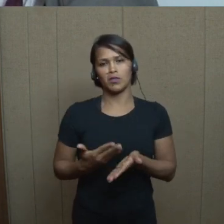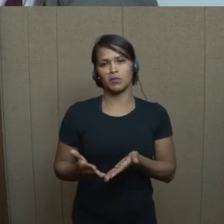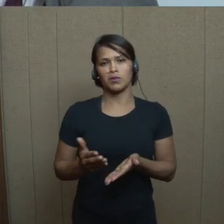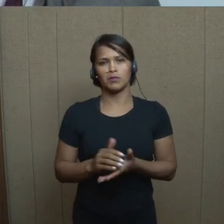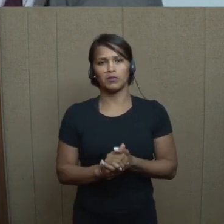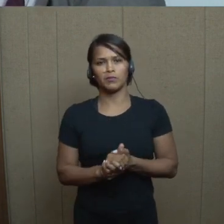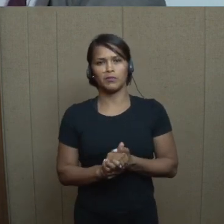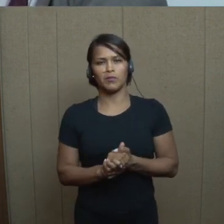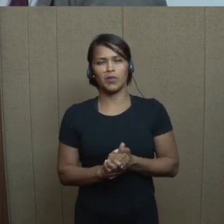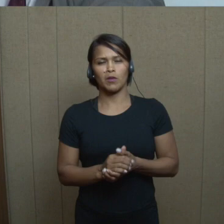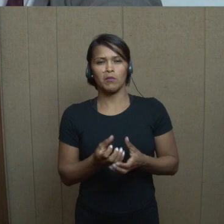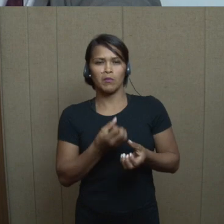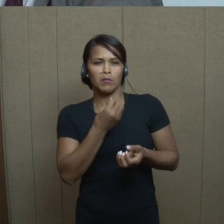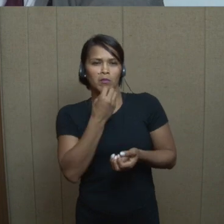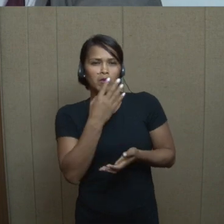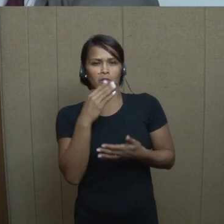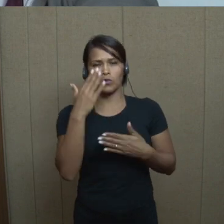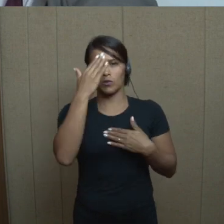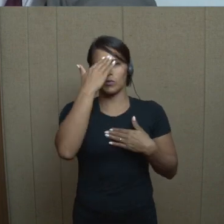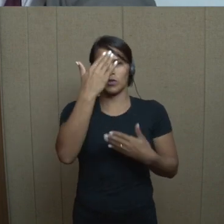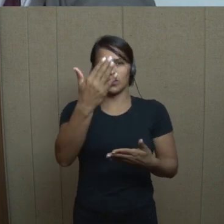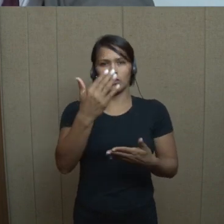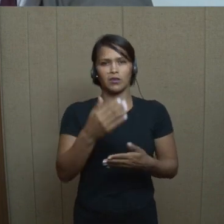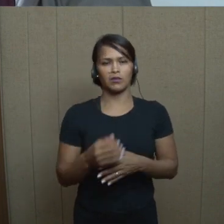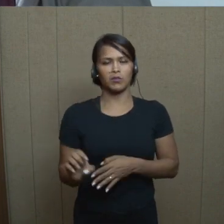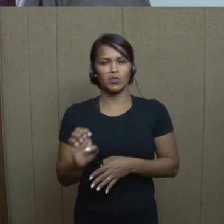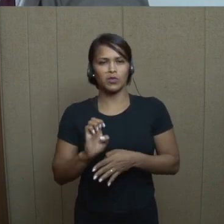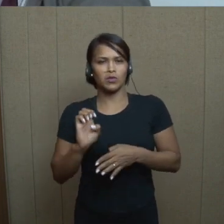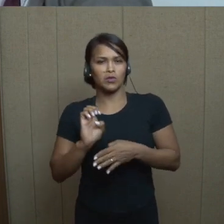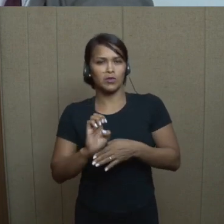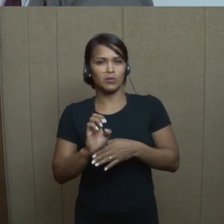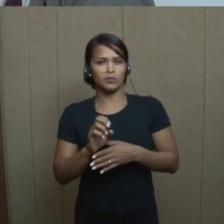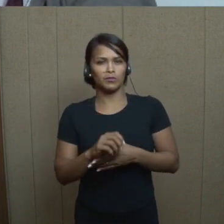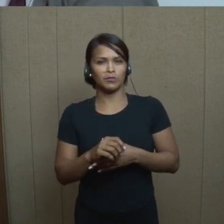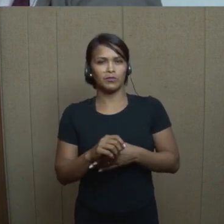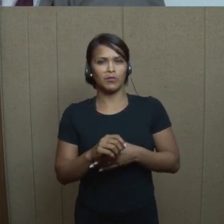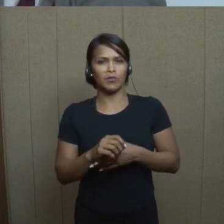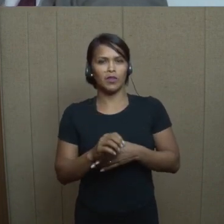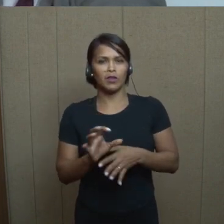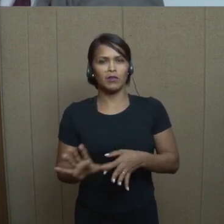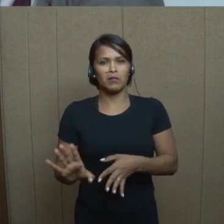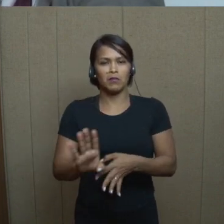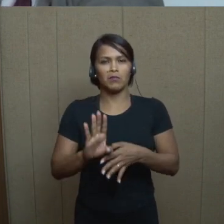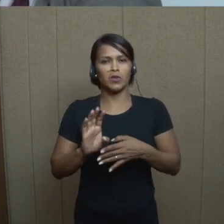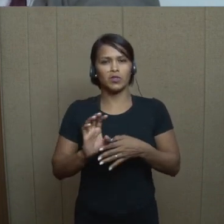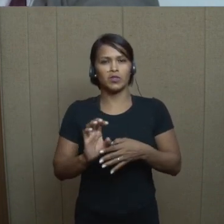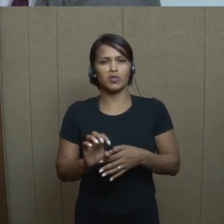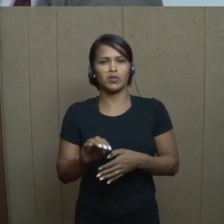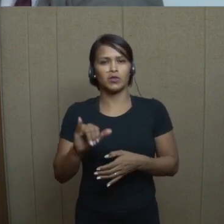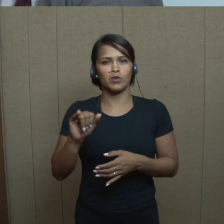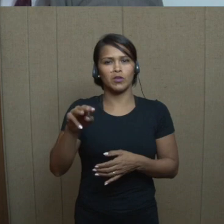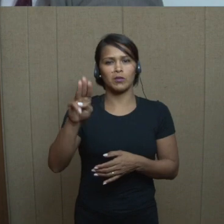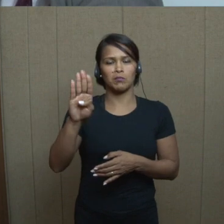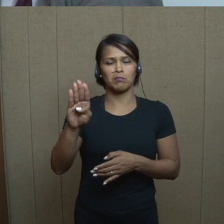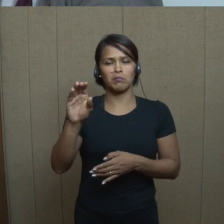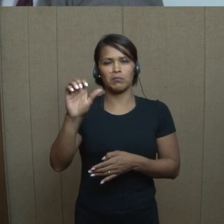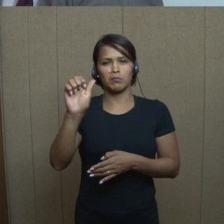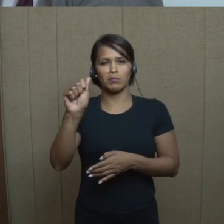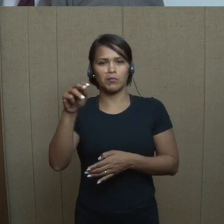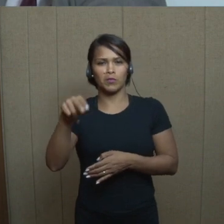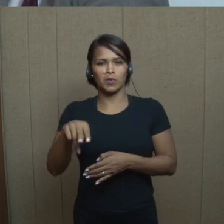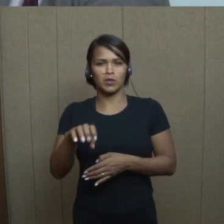Thank you very muito obrigado, much, embaixador Kenneth, embaixador Ibanez, and thank you also very much,